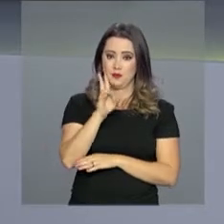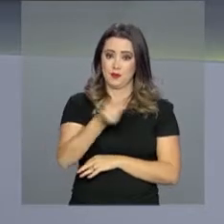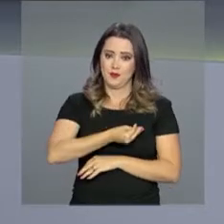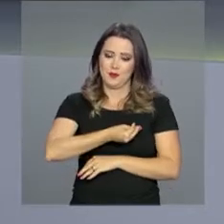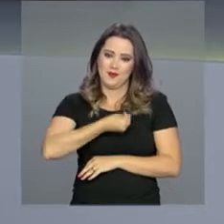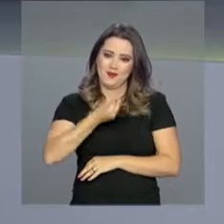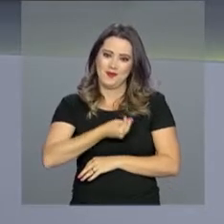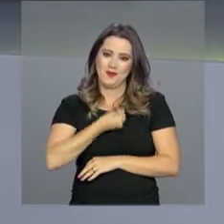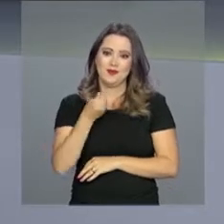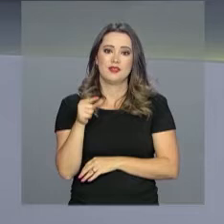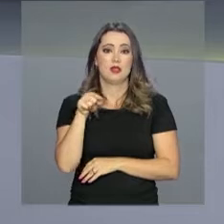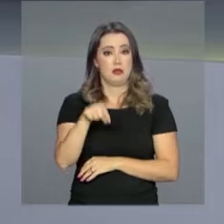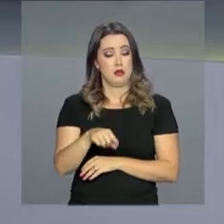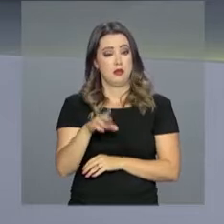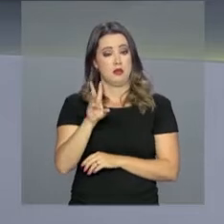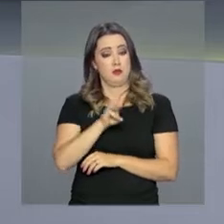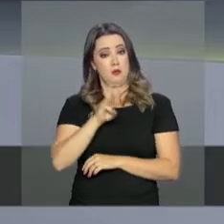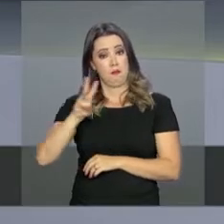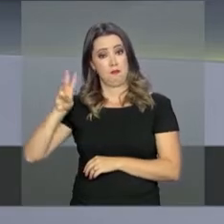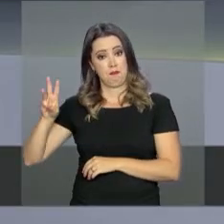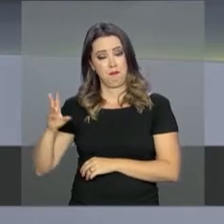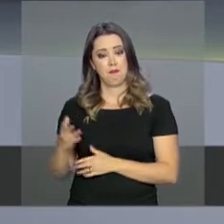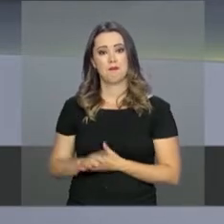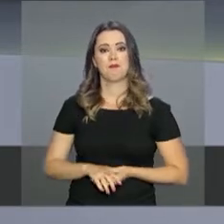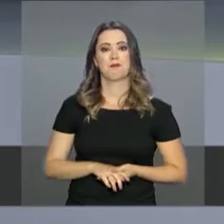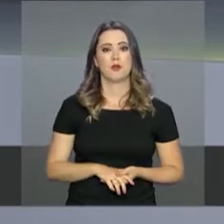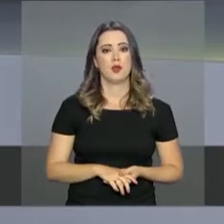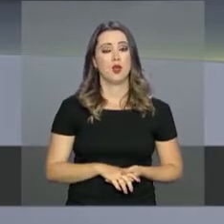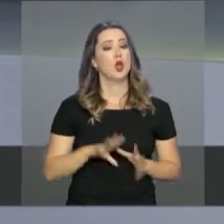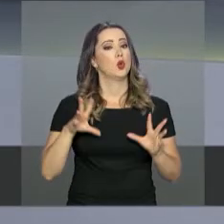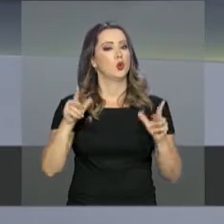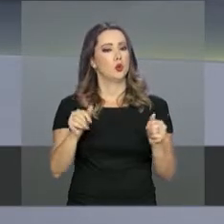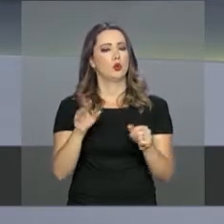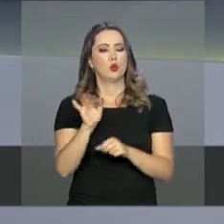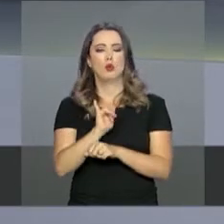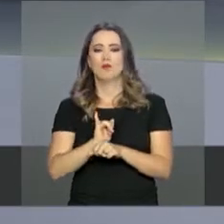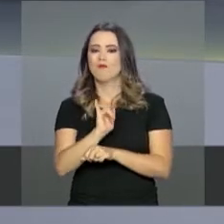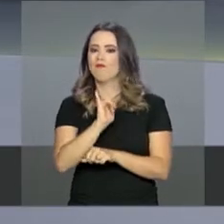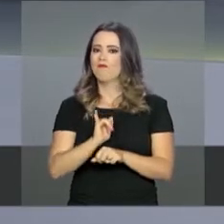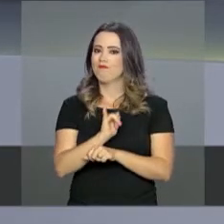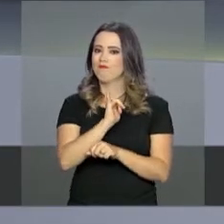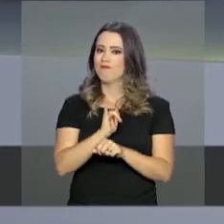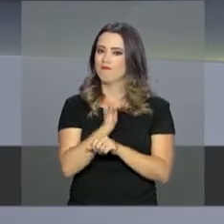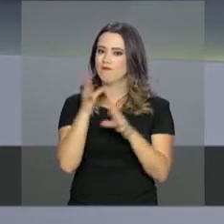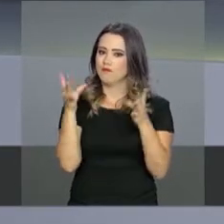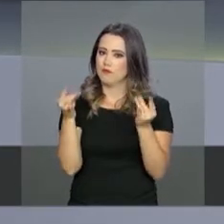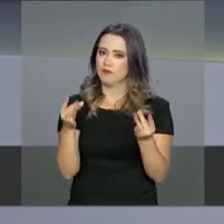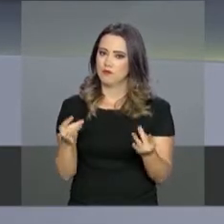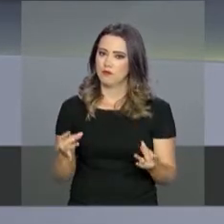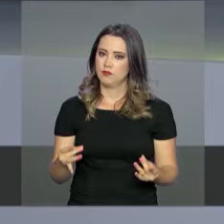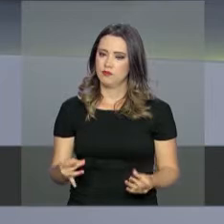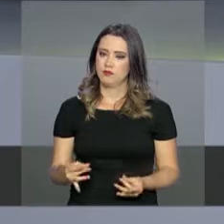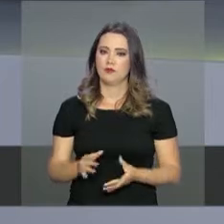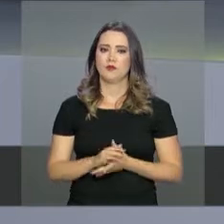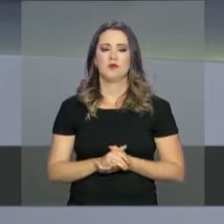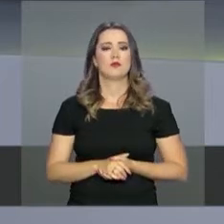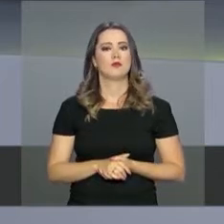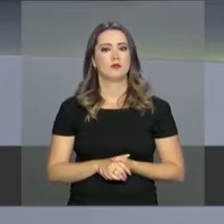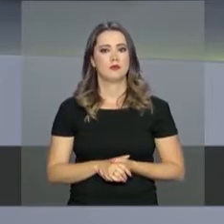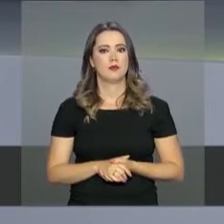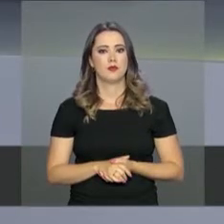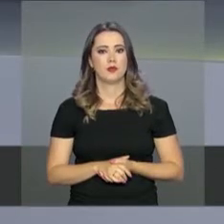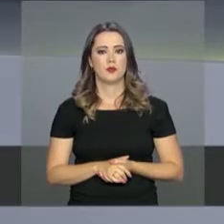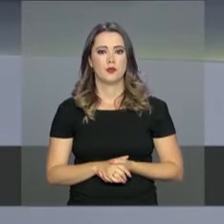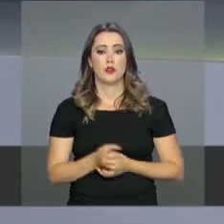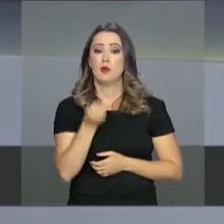acompanha a programação ao vivo pelo site da npr na internet e todas as nossas reportagens estão disponíveis em nosso canal no youtube